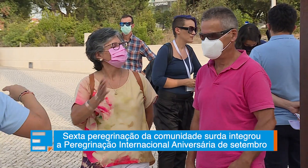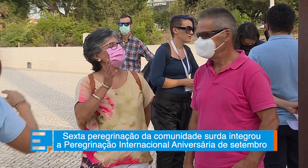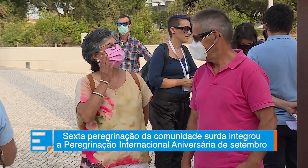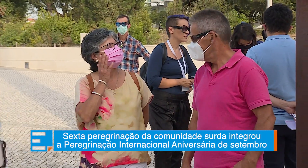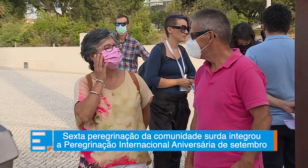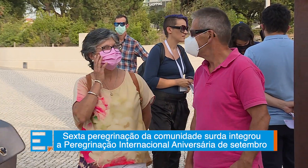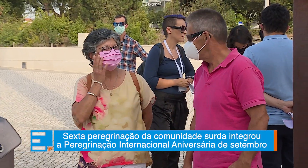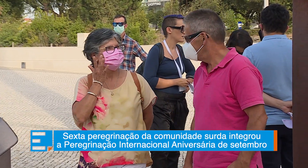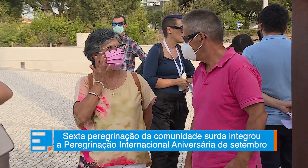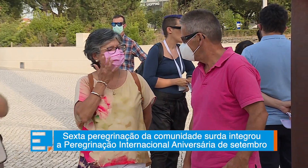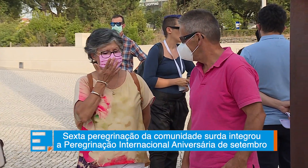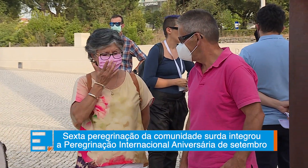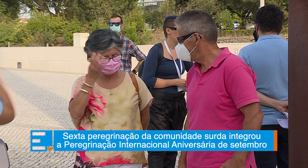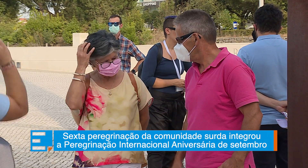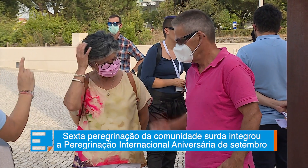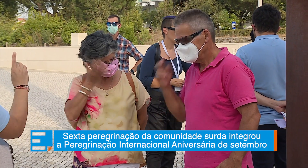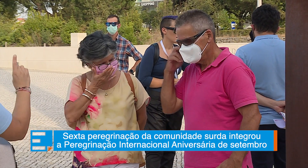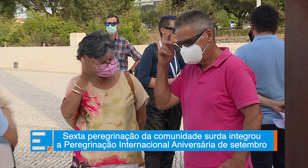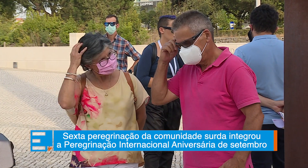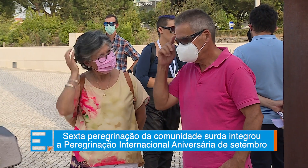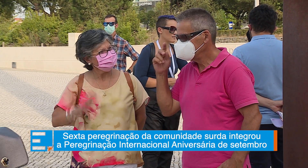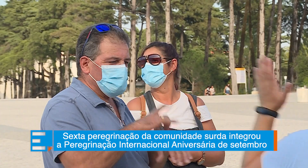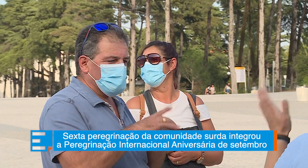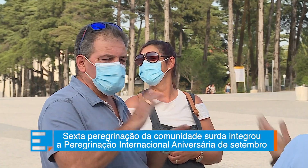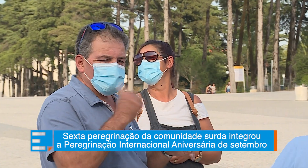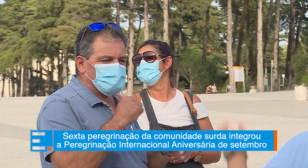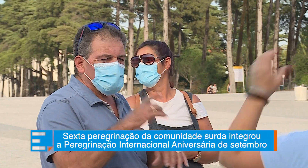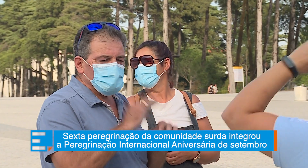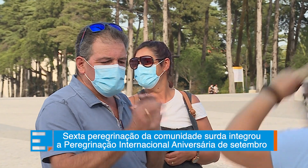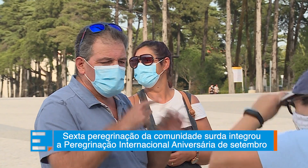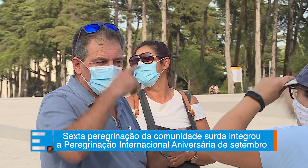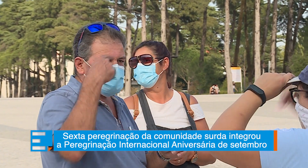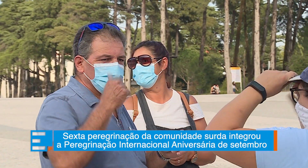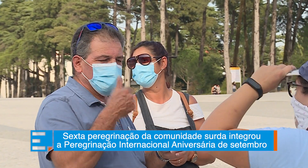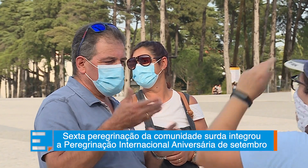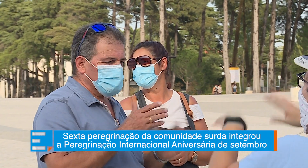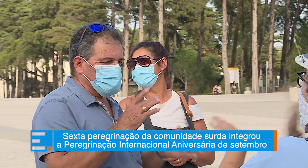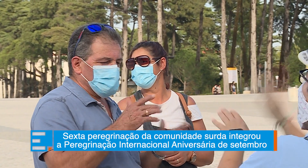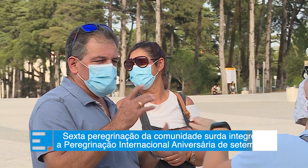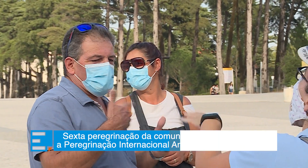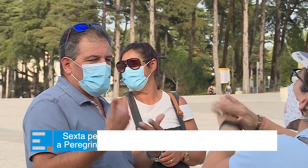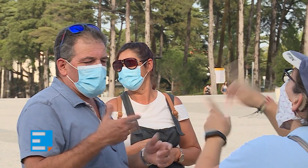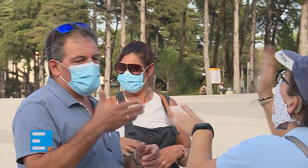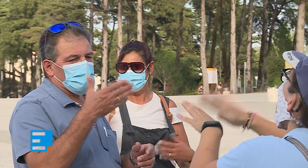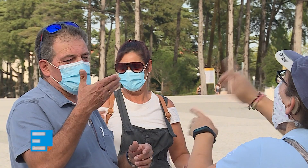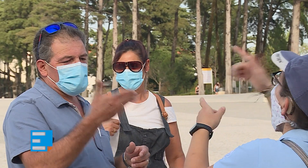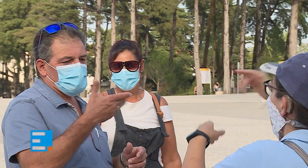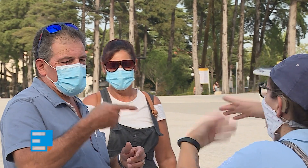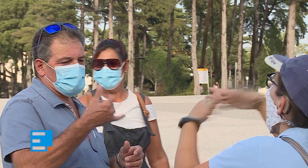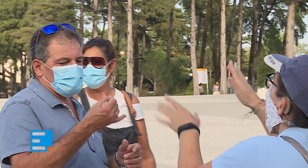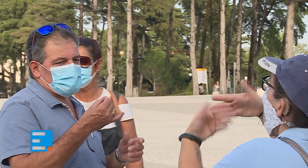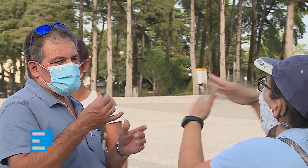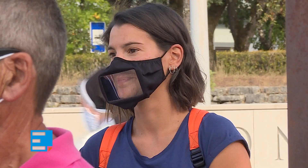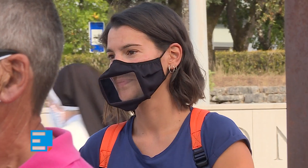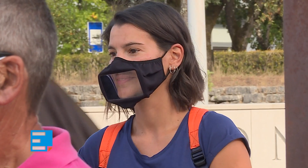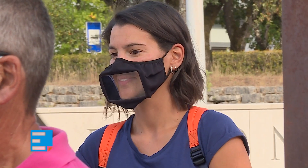a Peregrinação Internacional Aniversária de Setembro. A procissão das velas é um momento especial e na oração